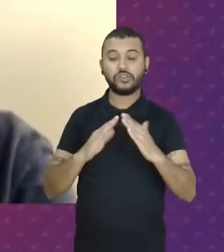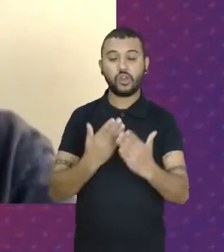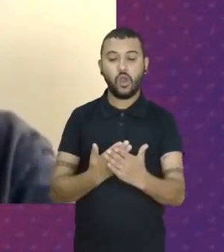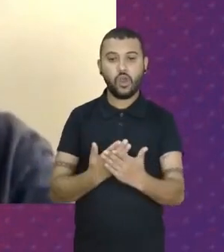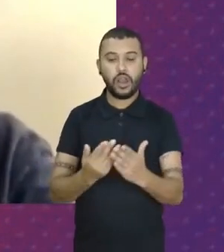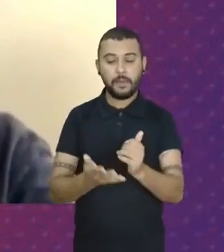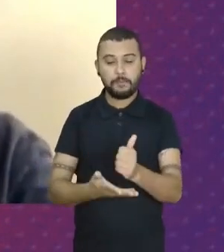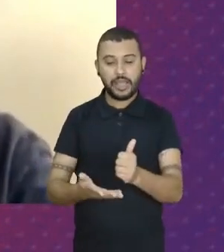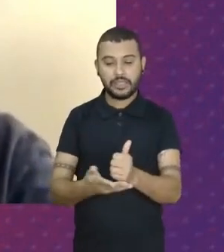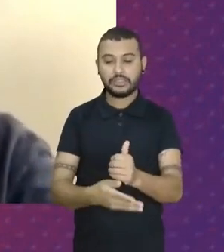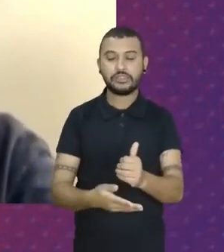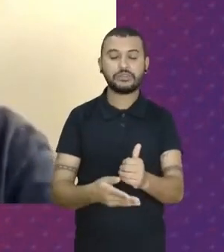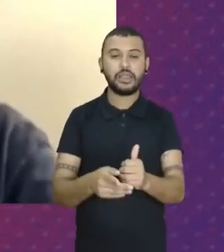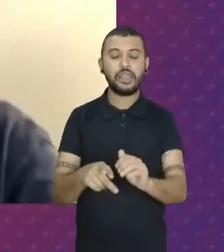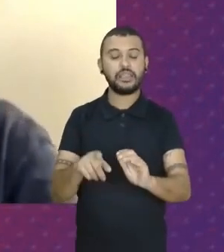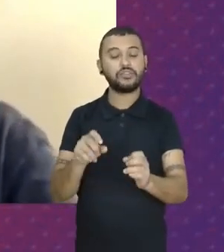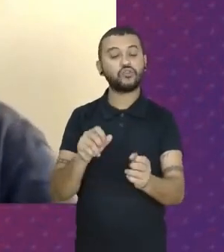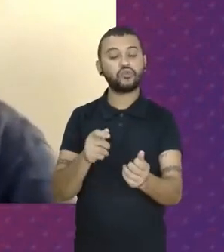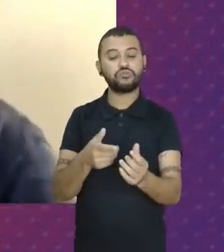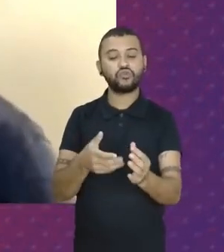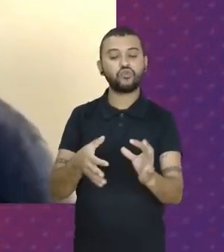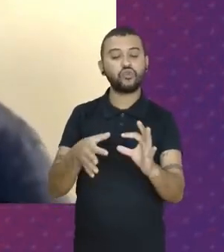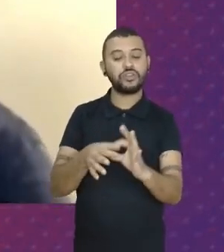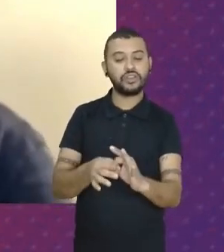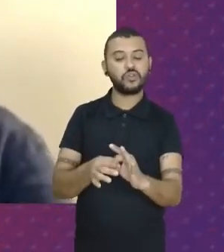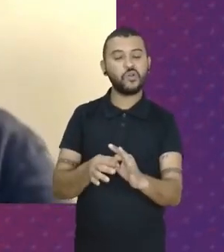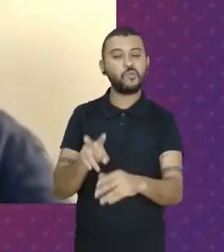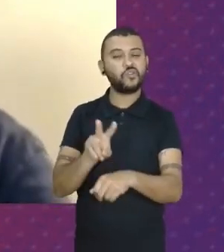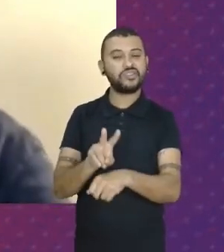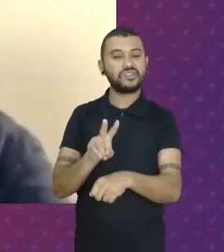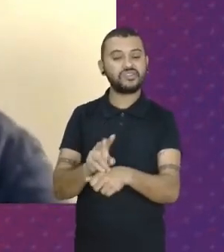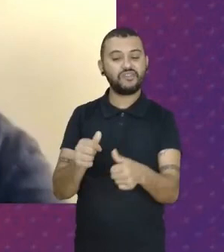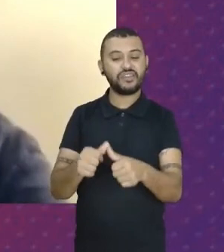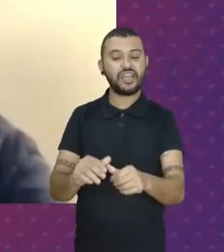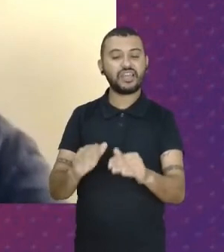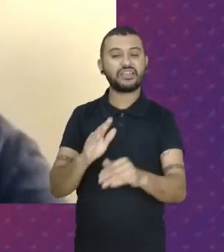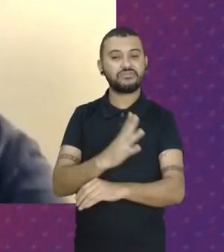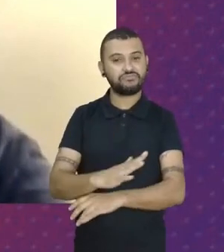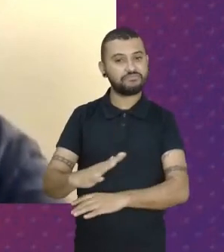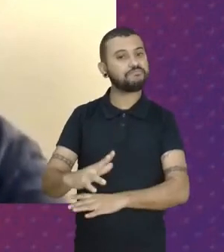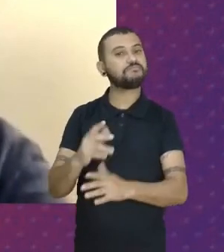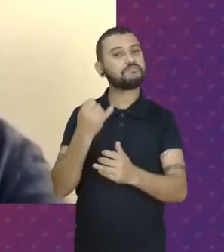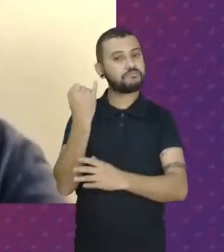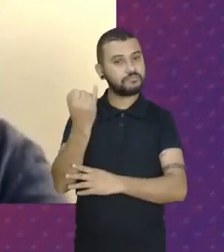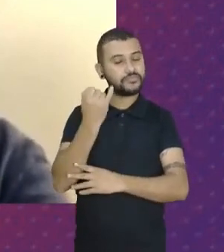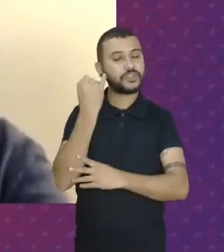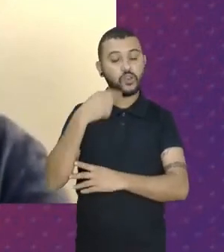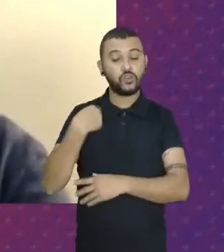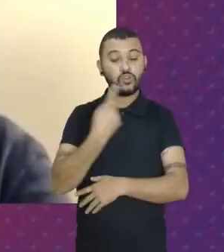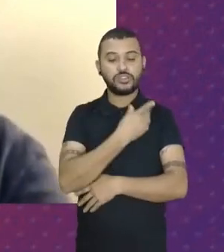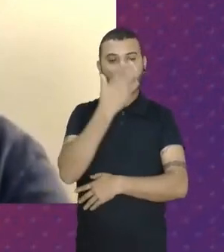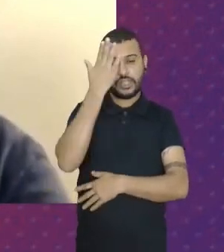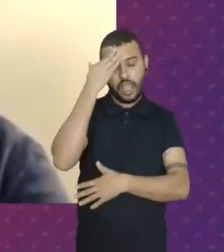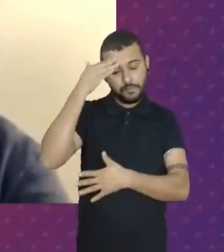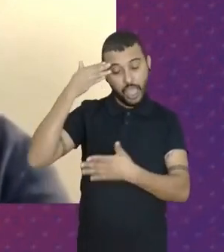de educação. E daí, até o momento que a gente vive hoje, né,